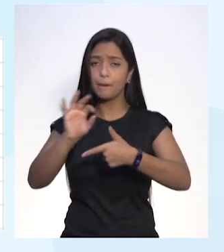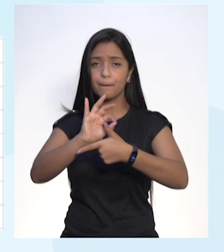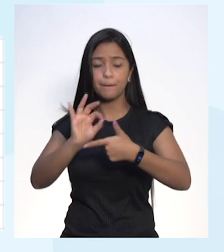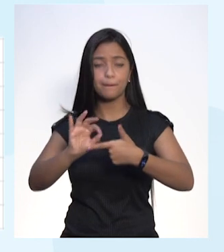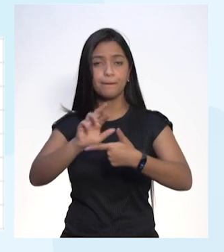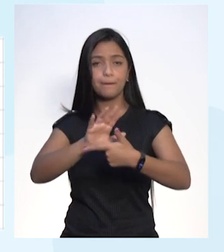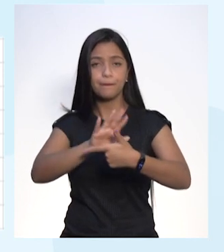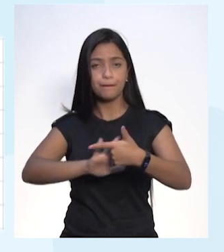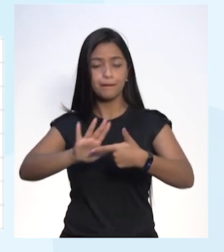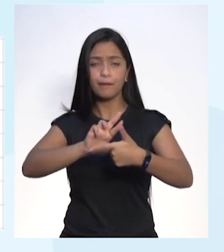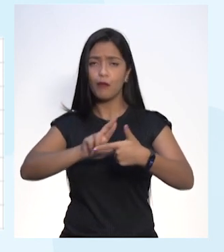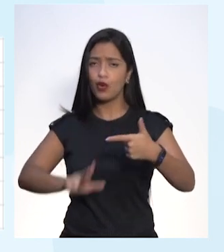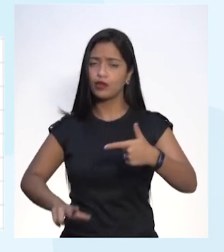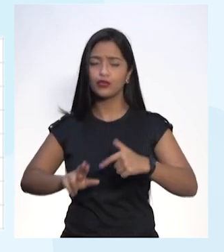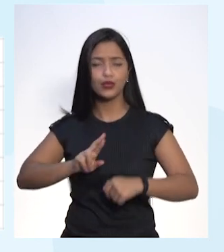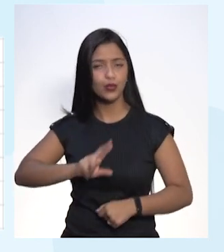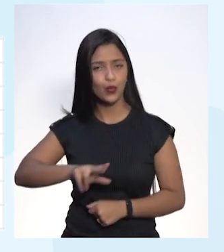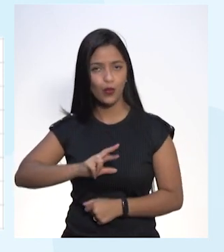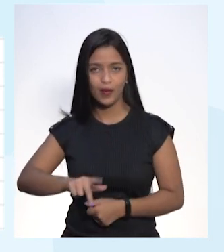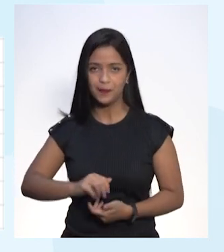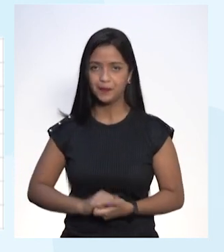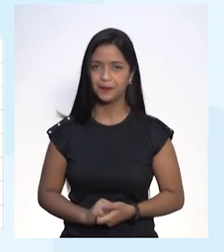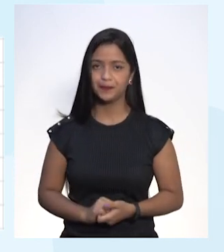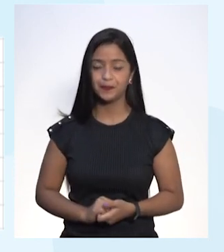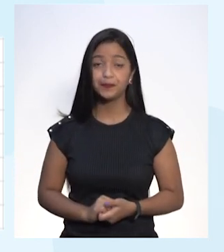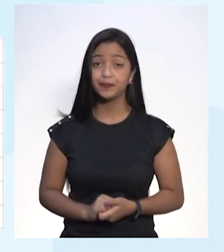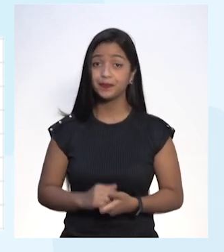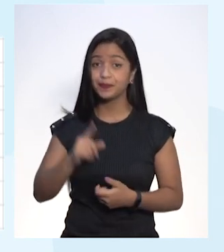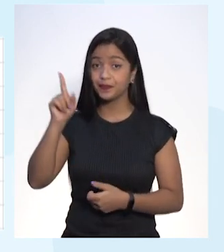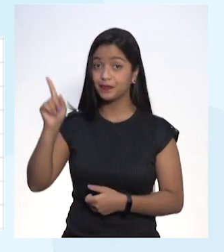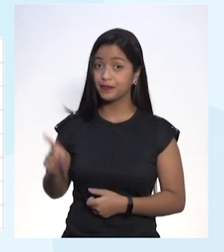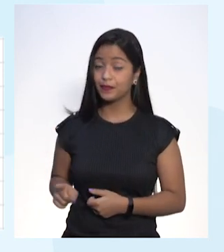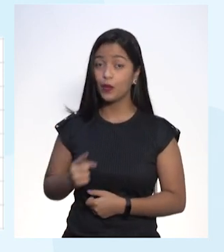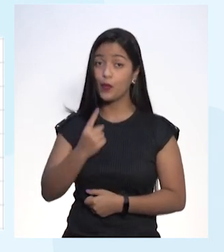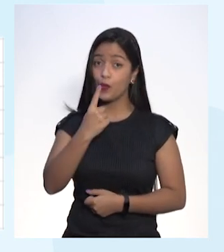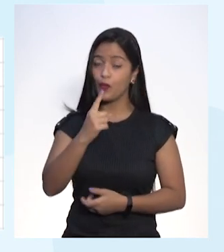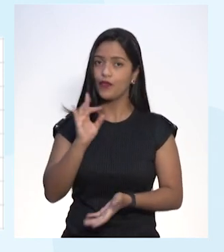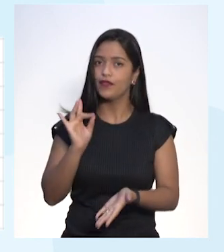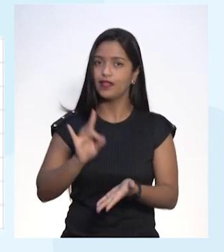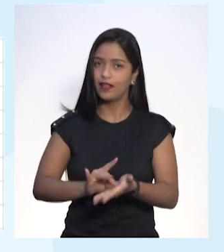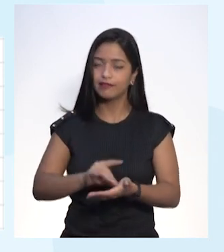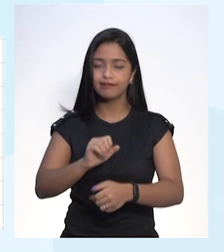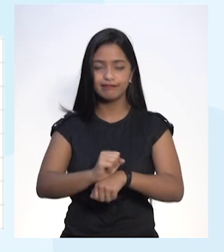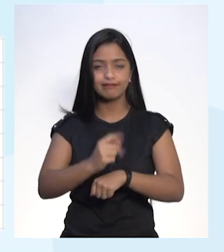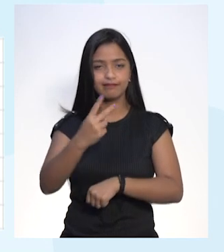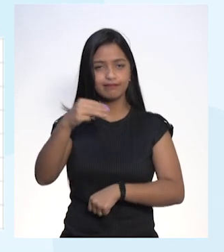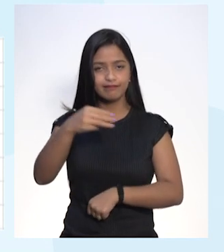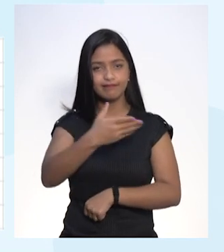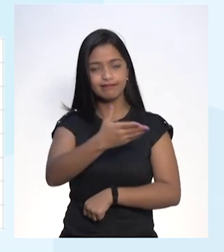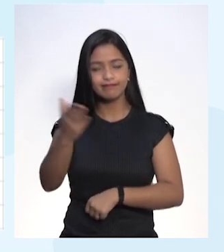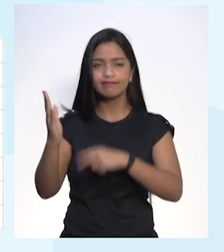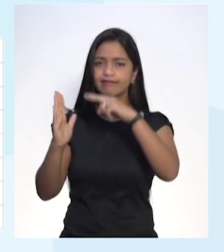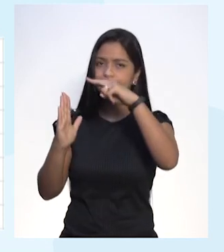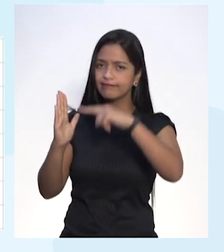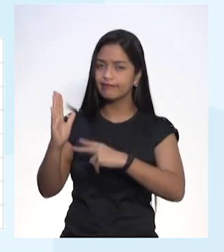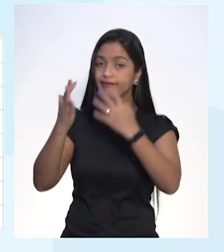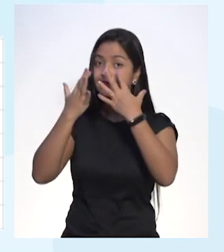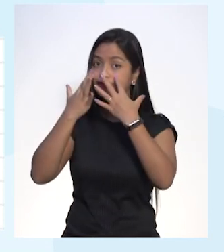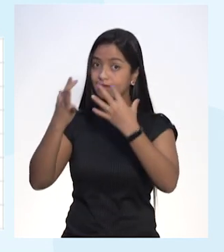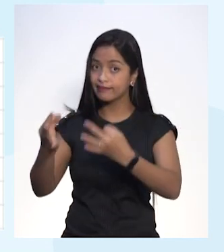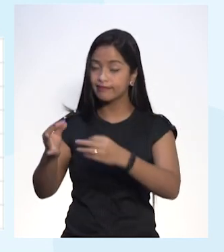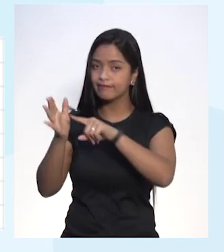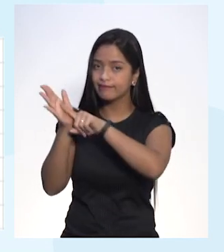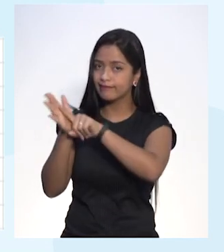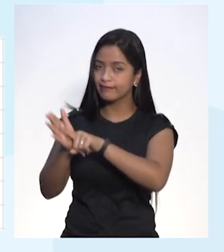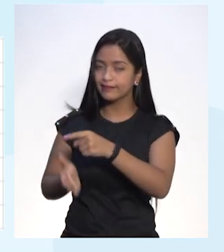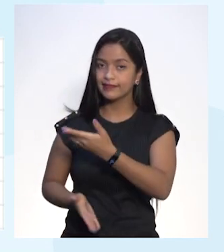dessas afirmativas, aí uma dessas afirmações é verdadeiro, e aí vocês vão ter 2 minutinhos para ler atentamente,